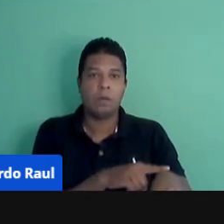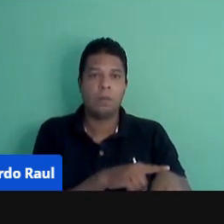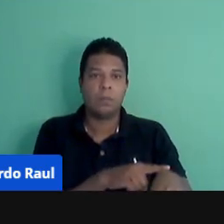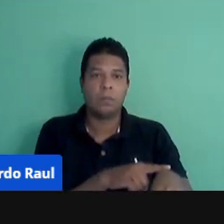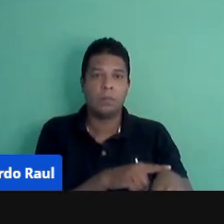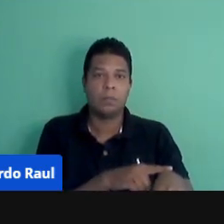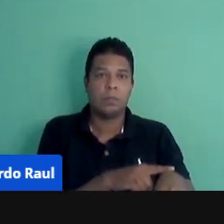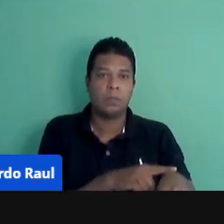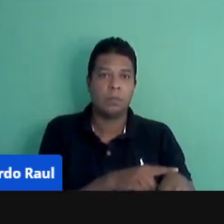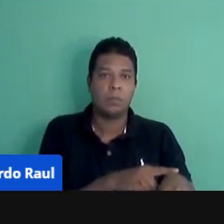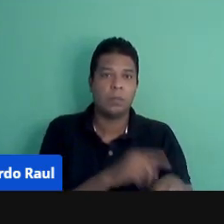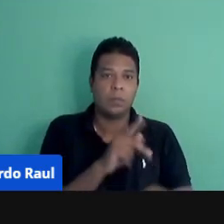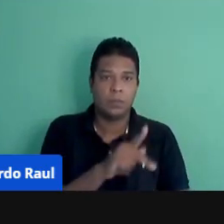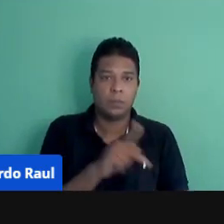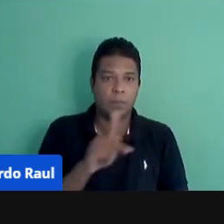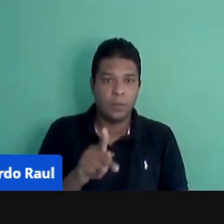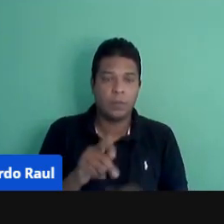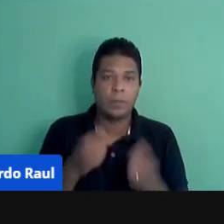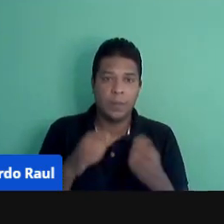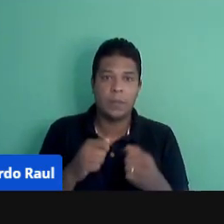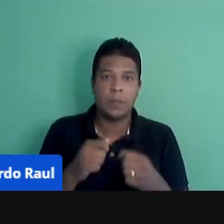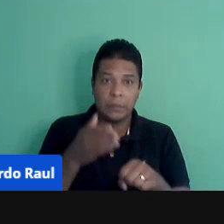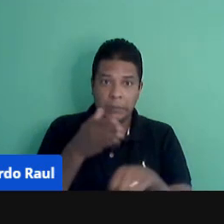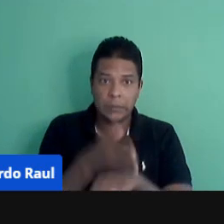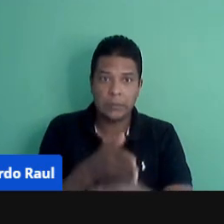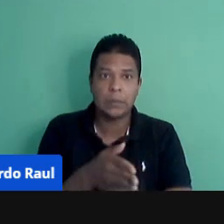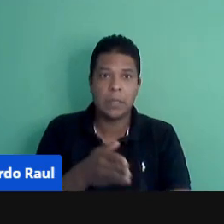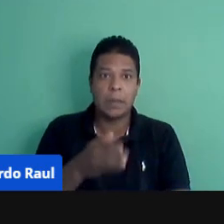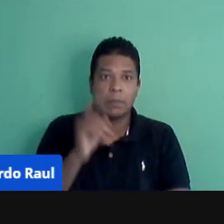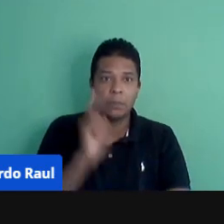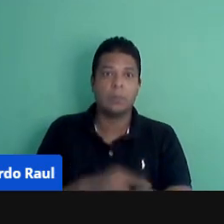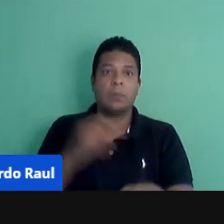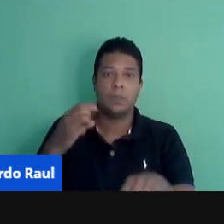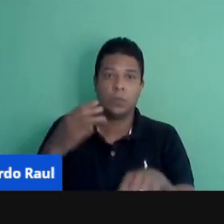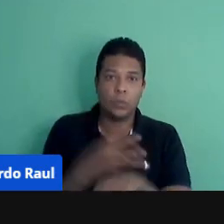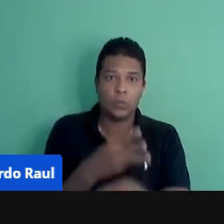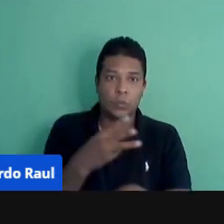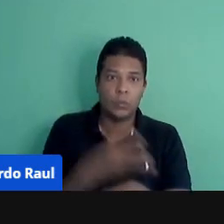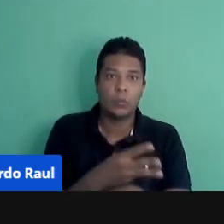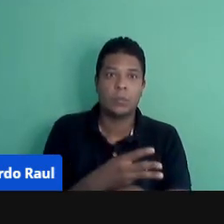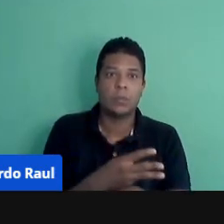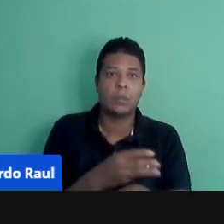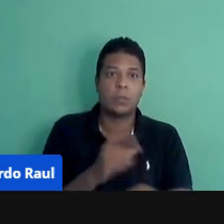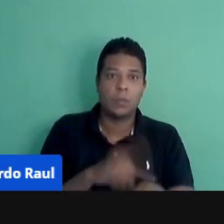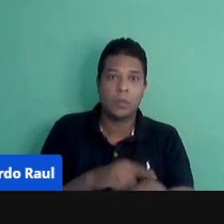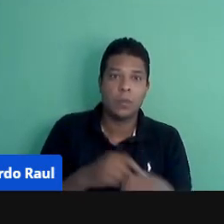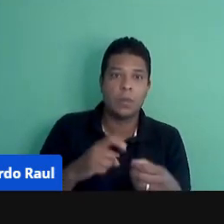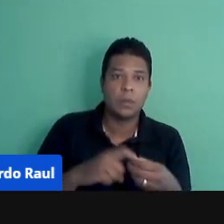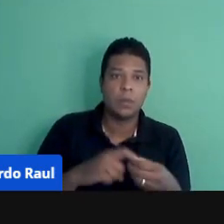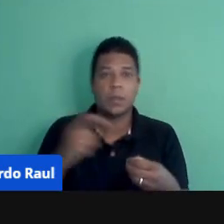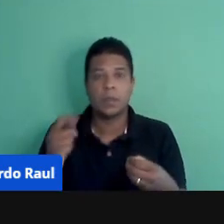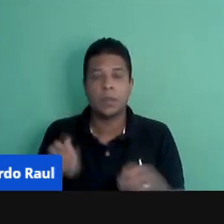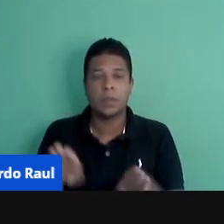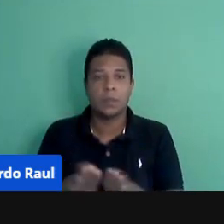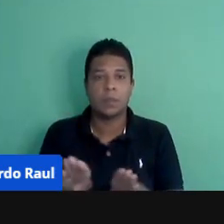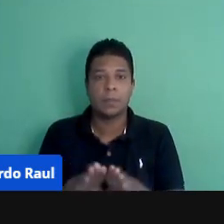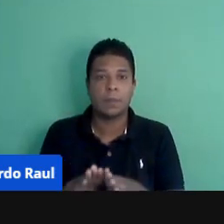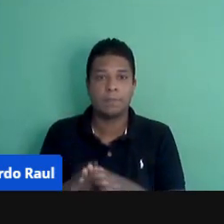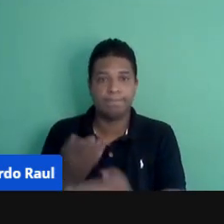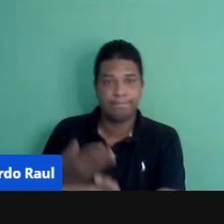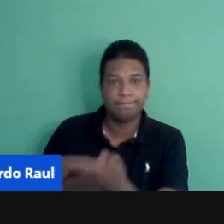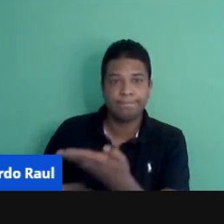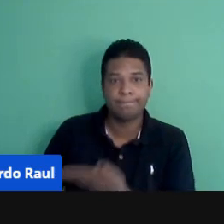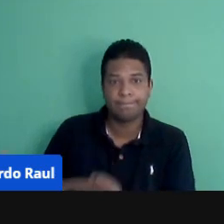aula onde ele tem que entrar naquele grupo de WhatsApp e um horário que ele tem que sair, né? Então essa interação ela